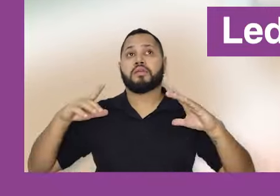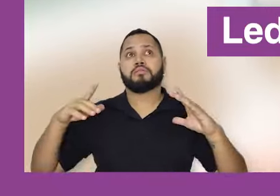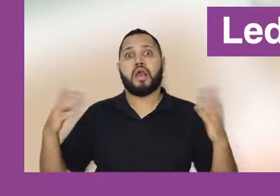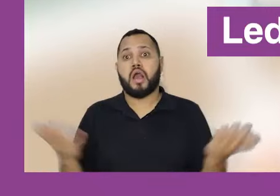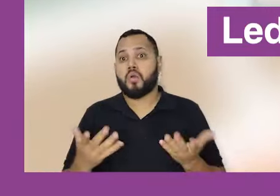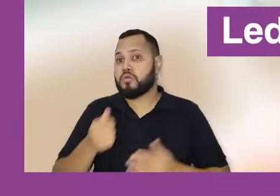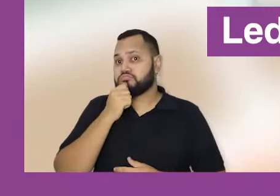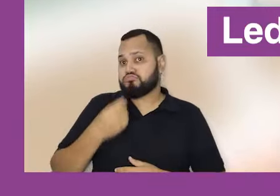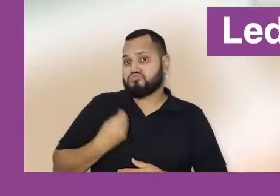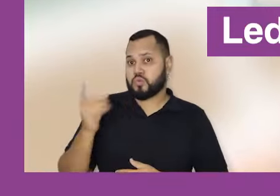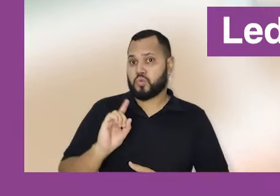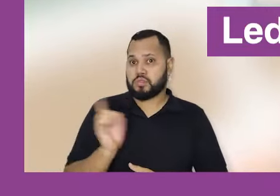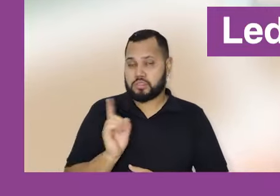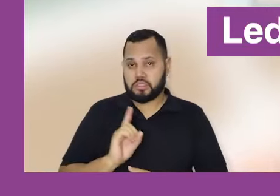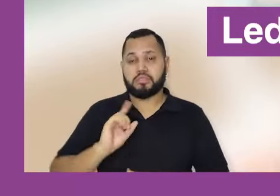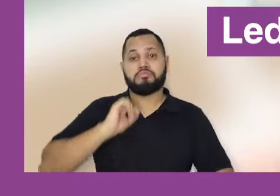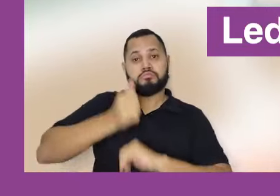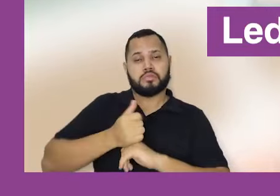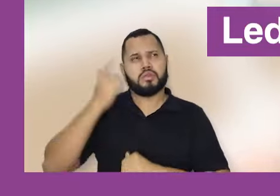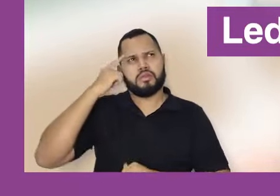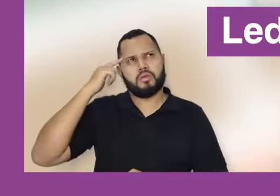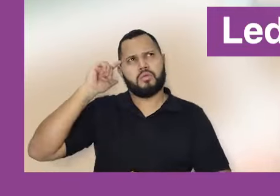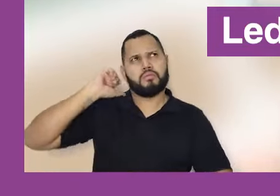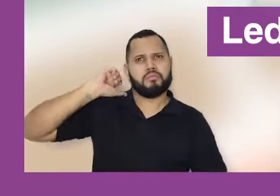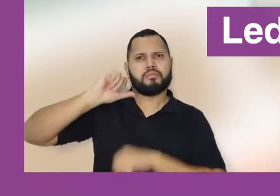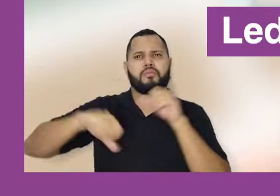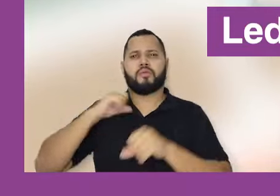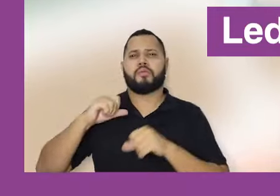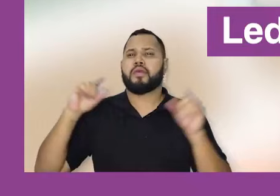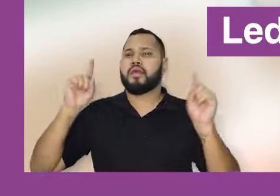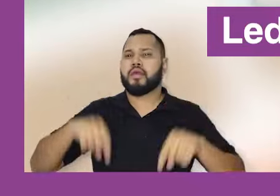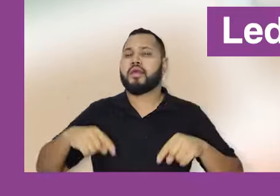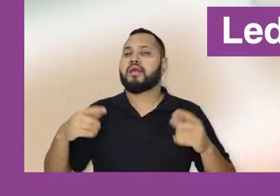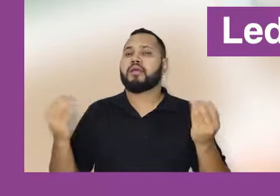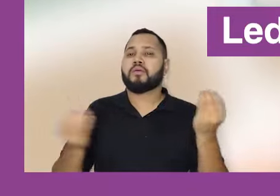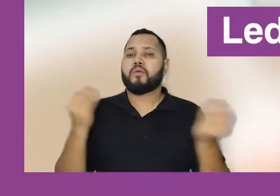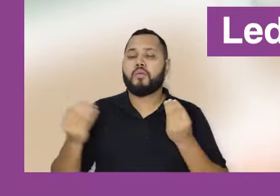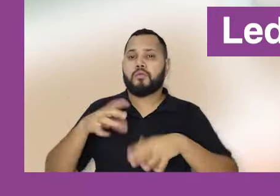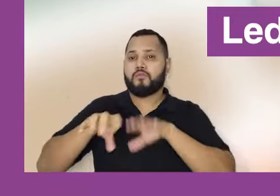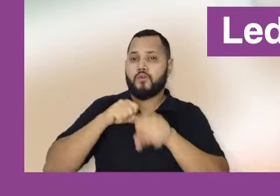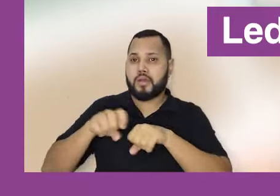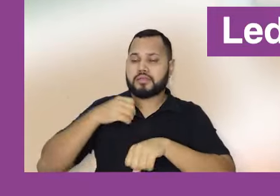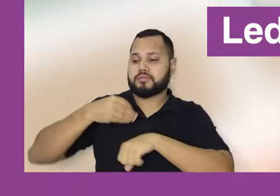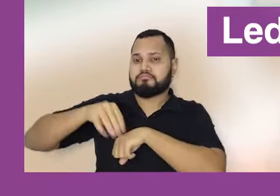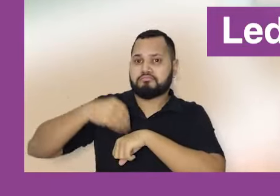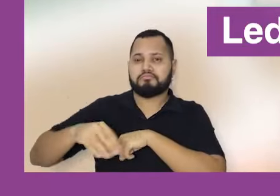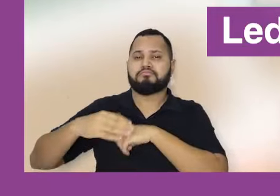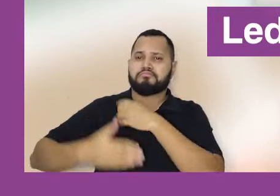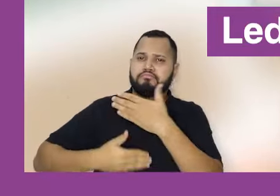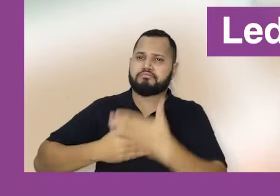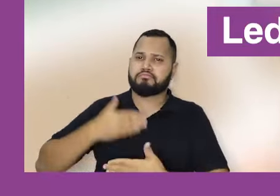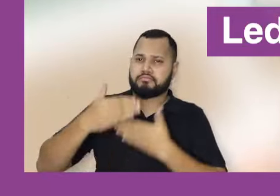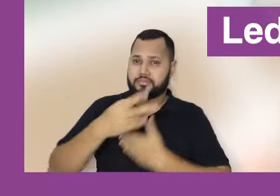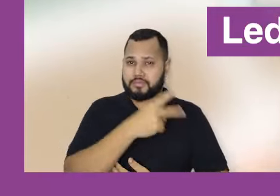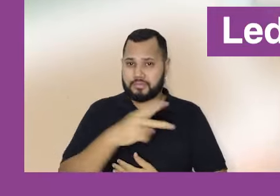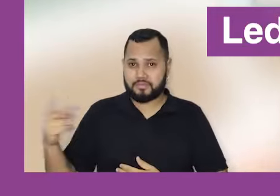de falar de questões raciais como que eu vou falar de questões raciais Eu sou uma mulher branca hetero incluída